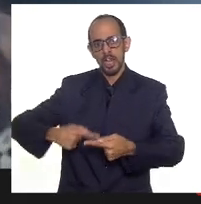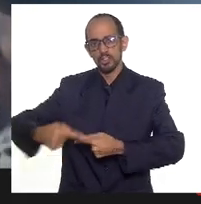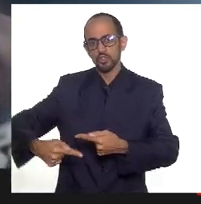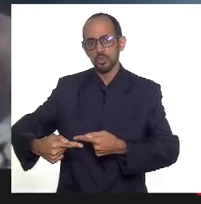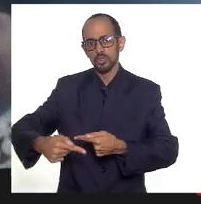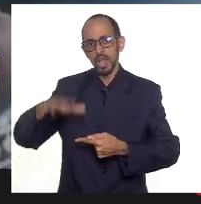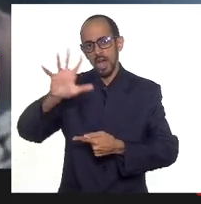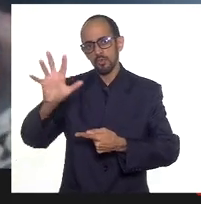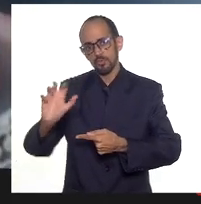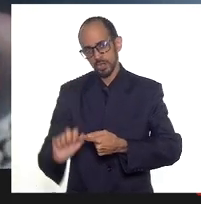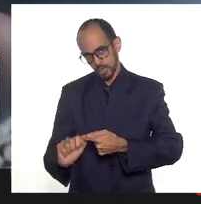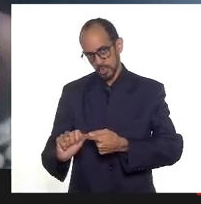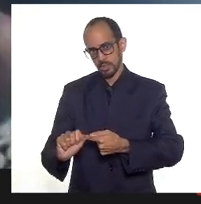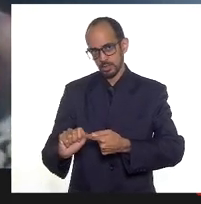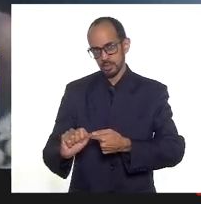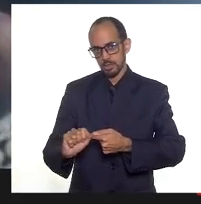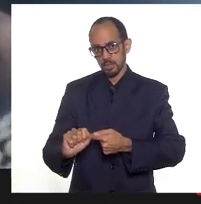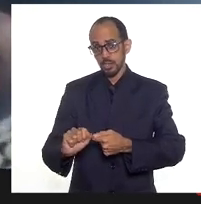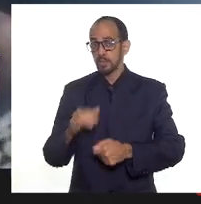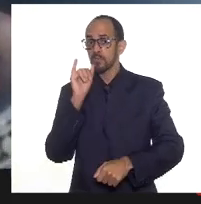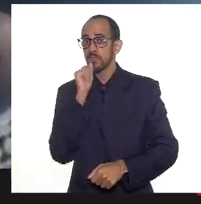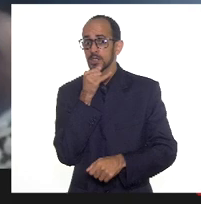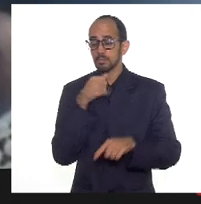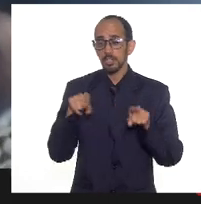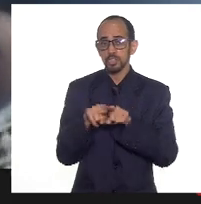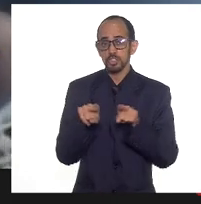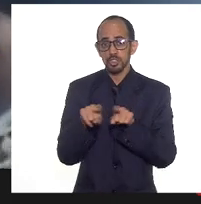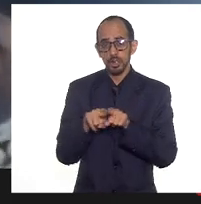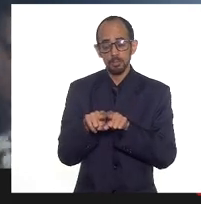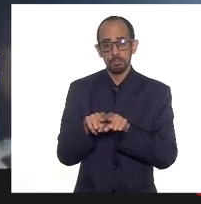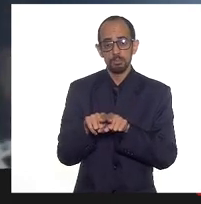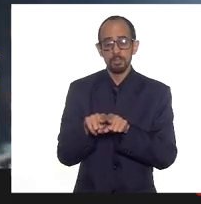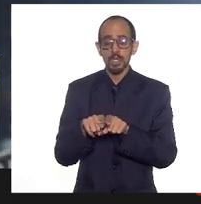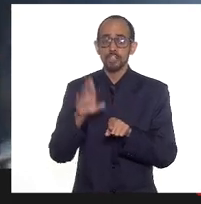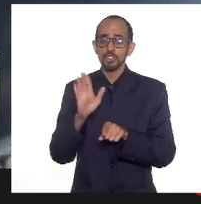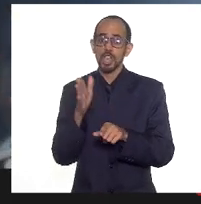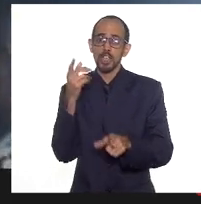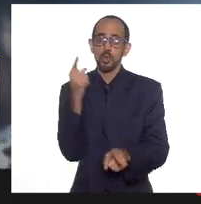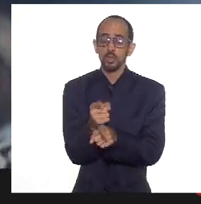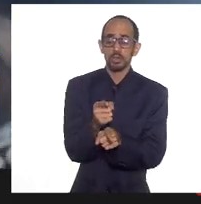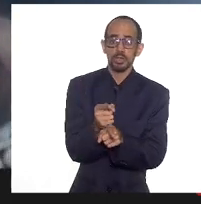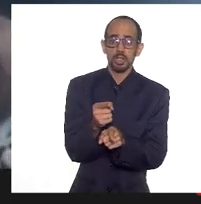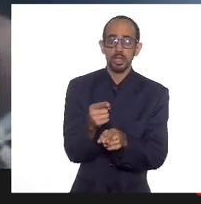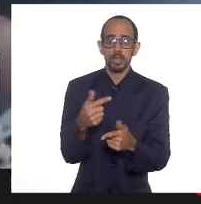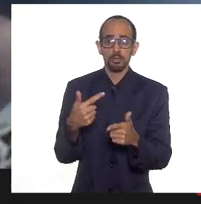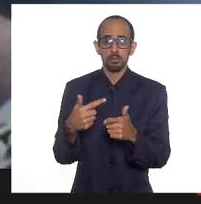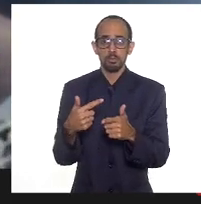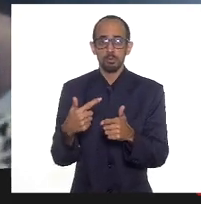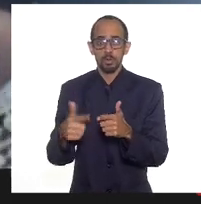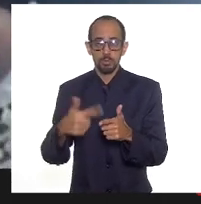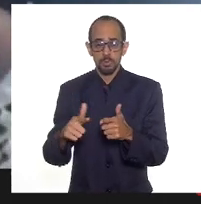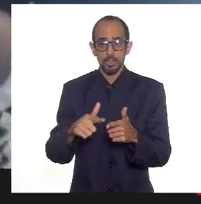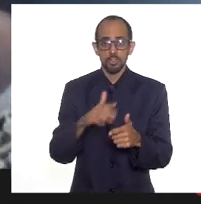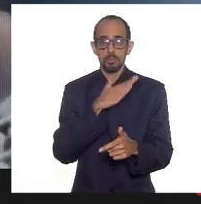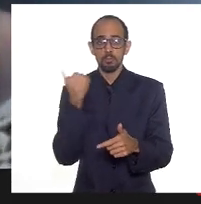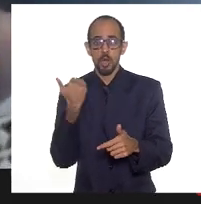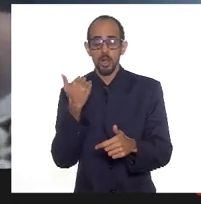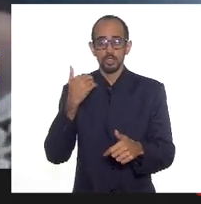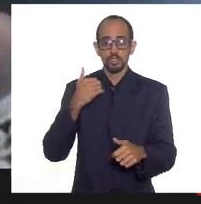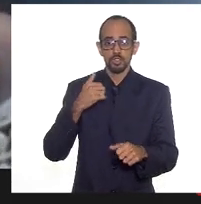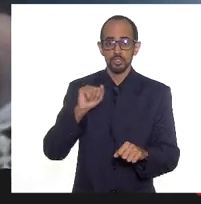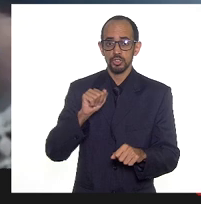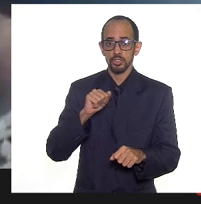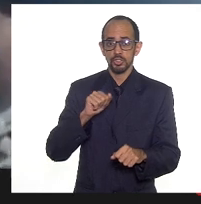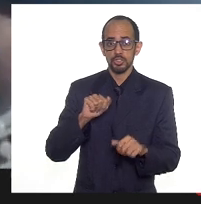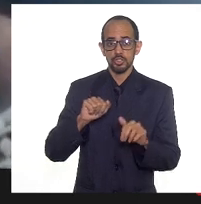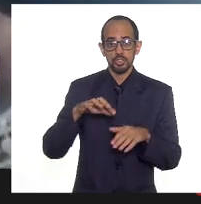todo o país. E, infelizmente, também já encontrei casos de assassinatos de pais e mães de santo, né? Essas